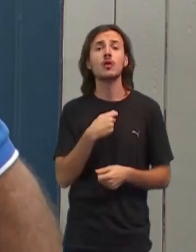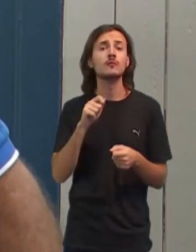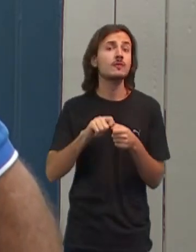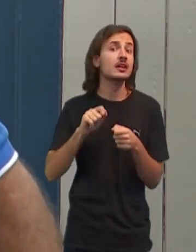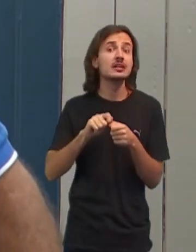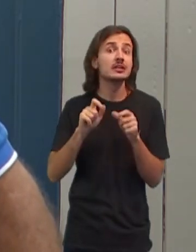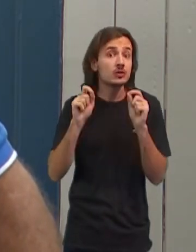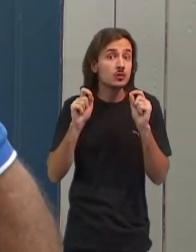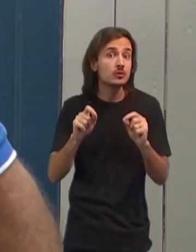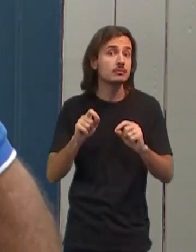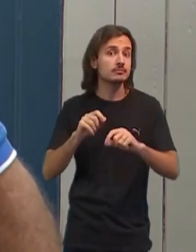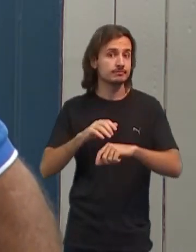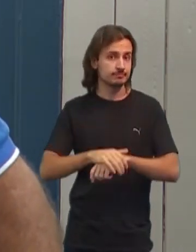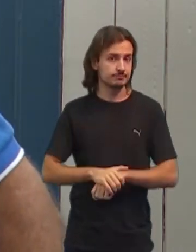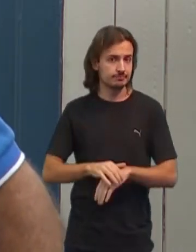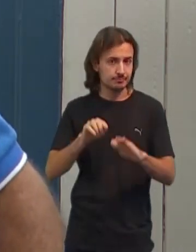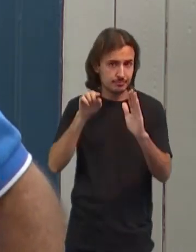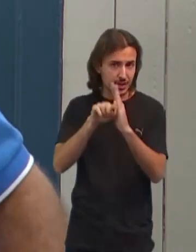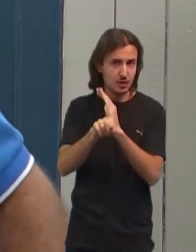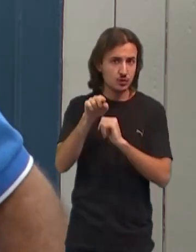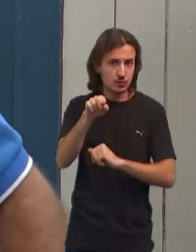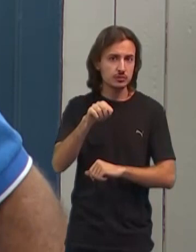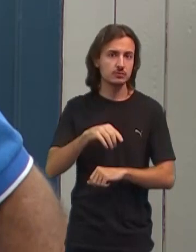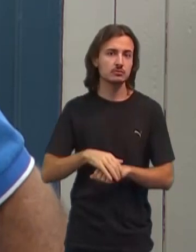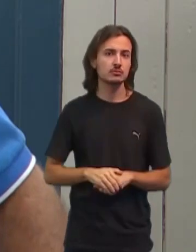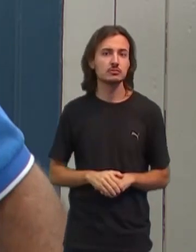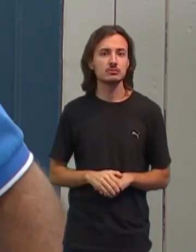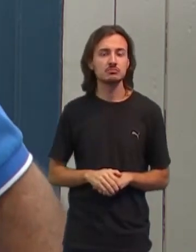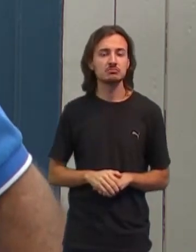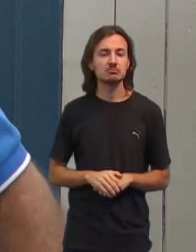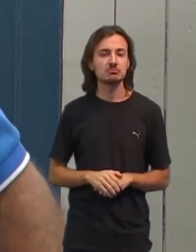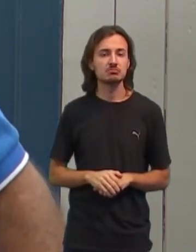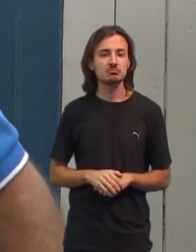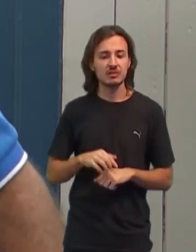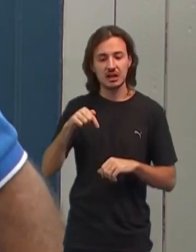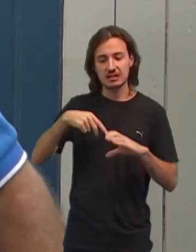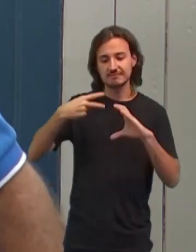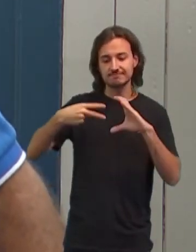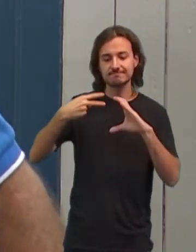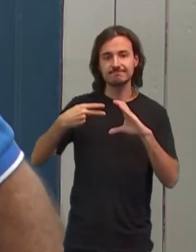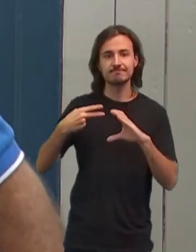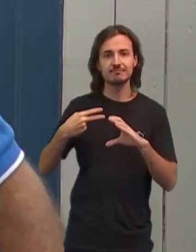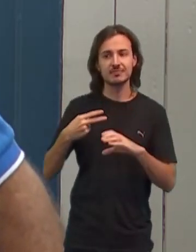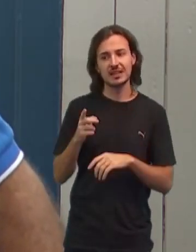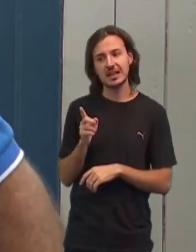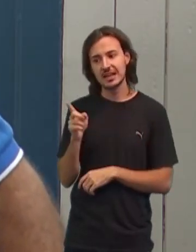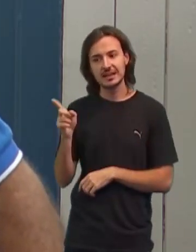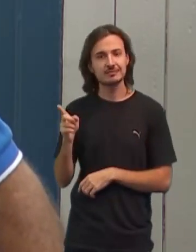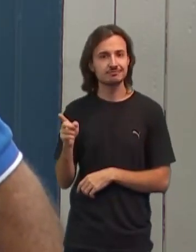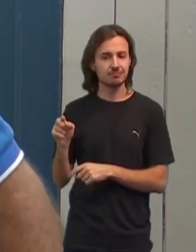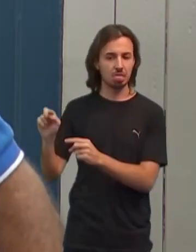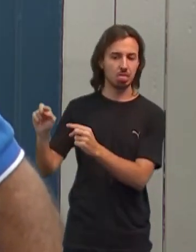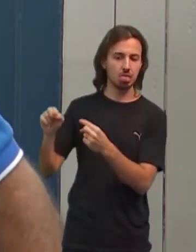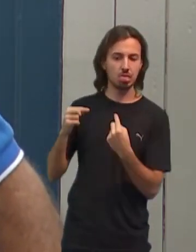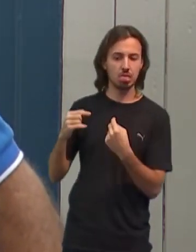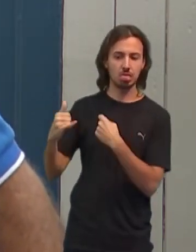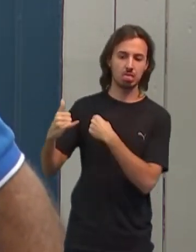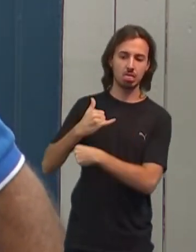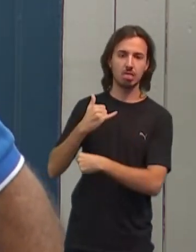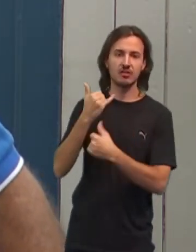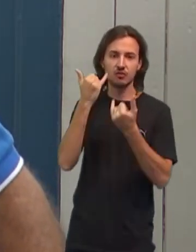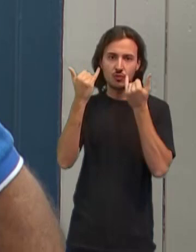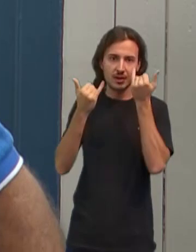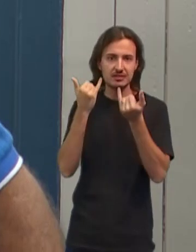na nossa casa. O que nós faremos com essa ação que foi feita conosco? A